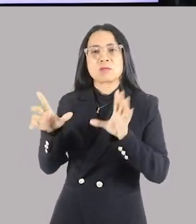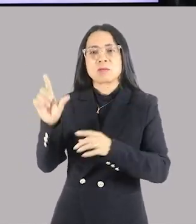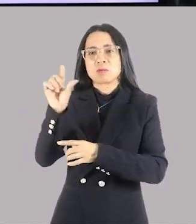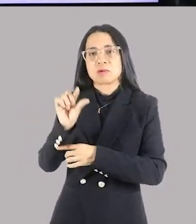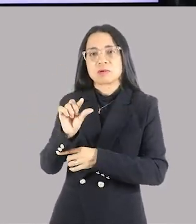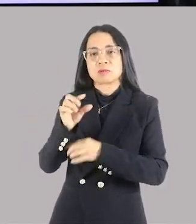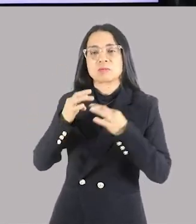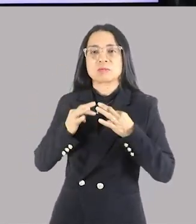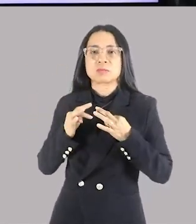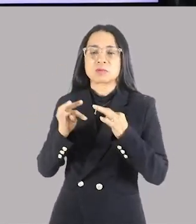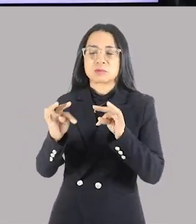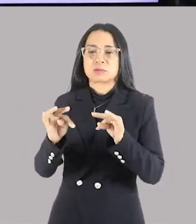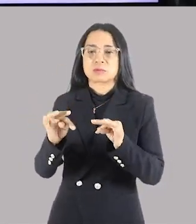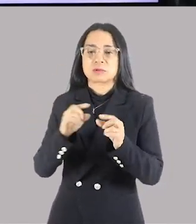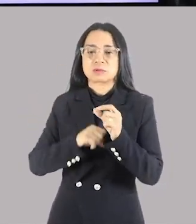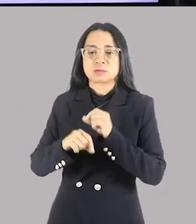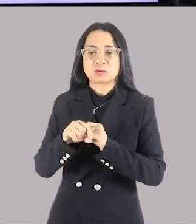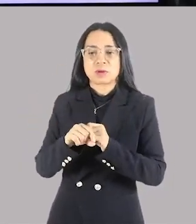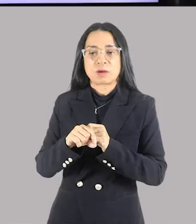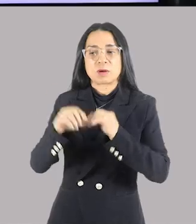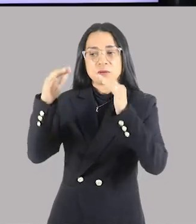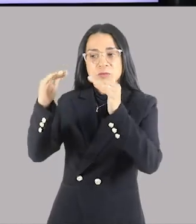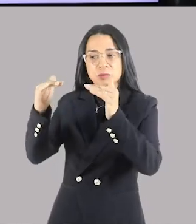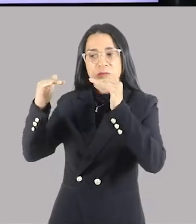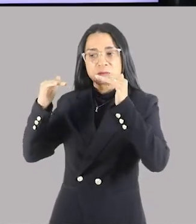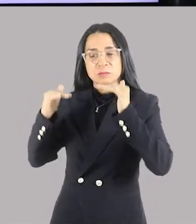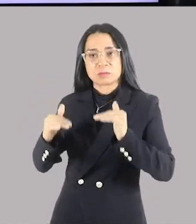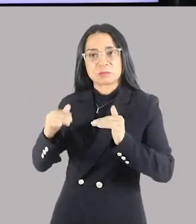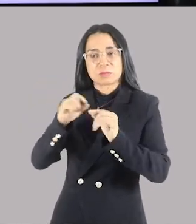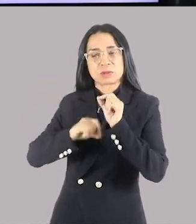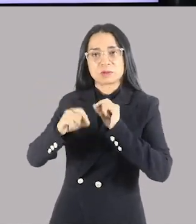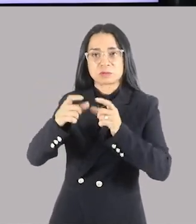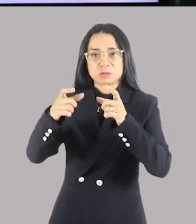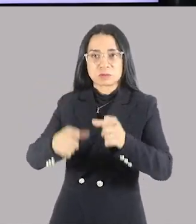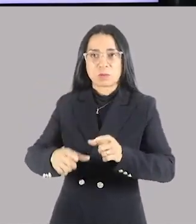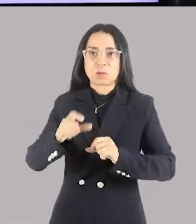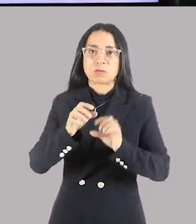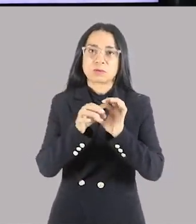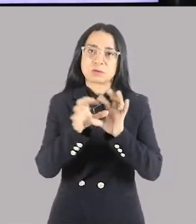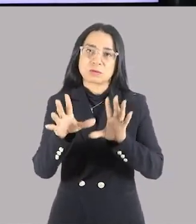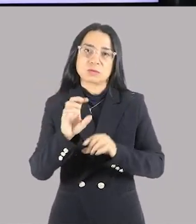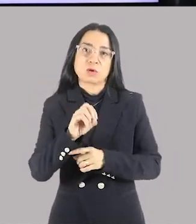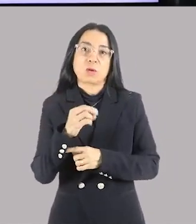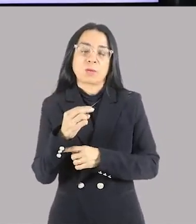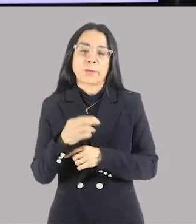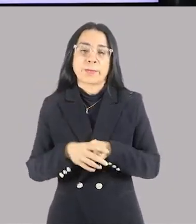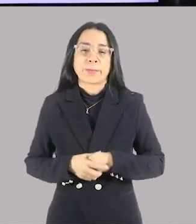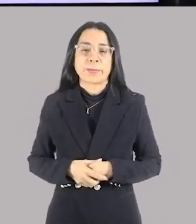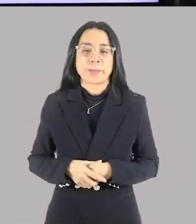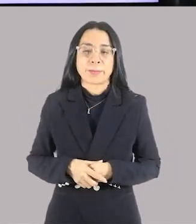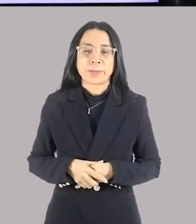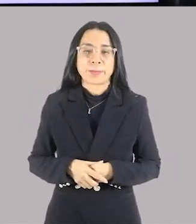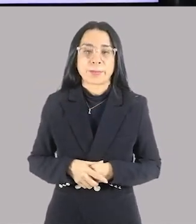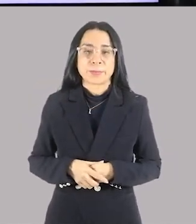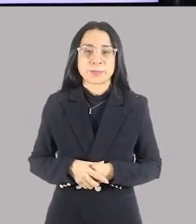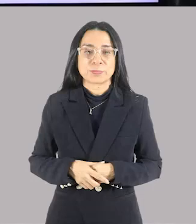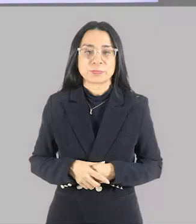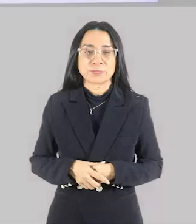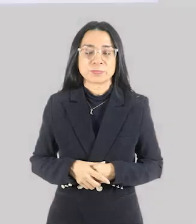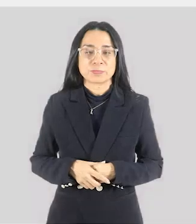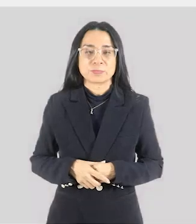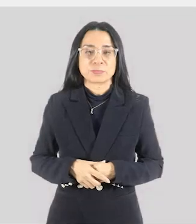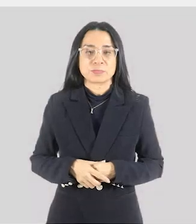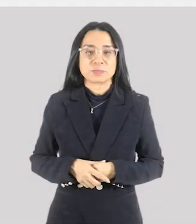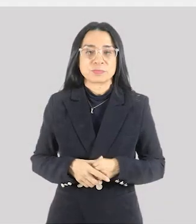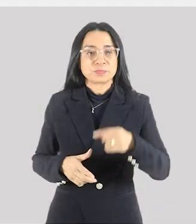técnica, mas estão abaixo ou de órgãos autônomos ou de órgãos independentes. Recordem-se disso. Bom,